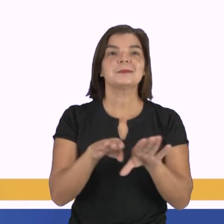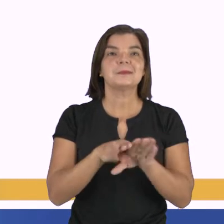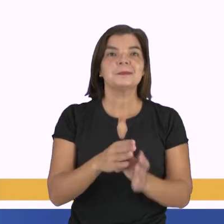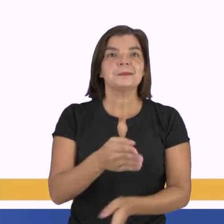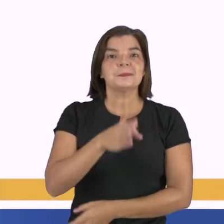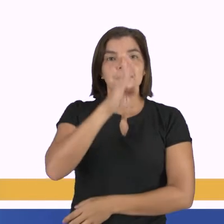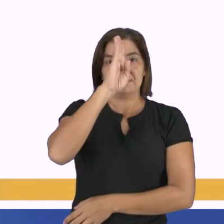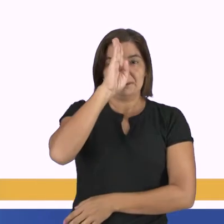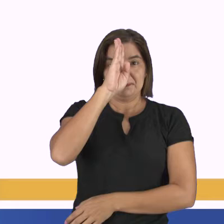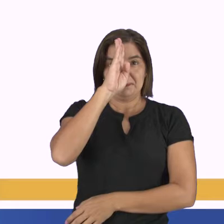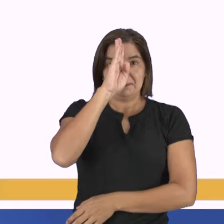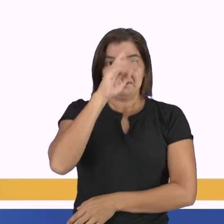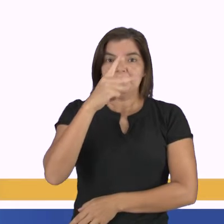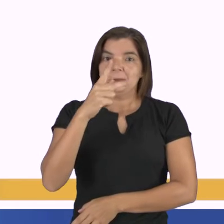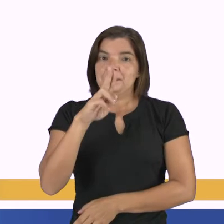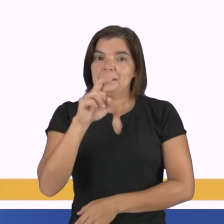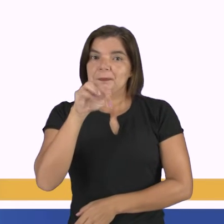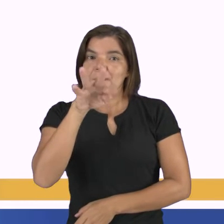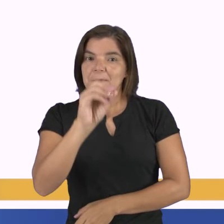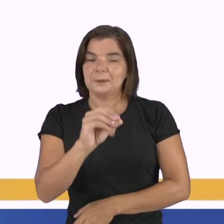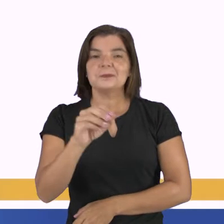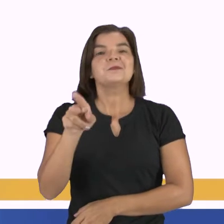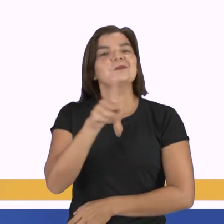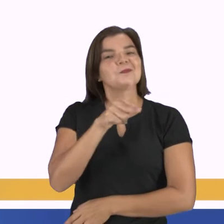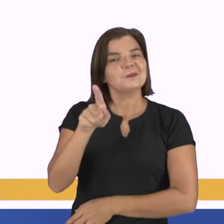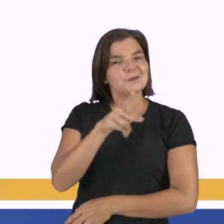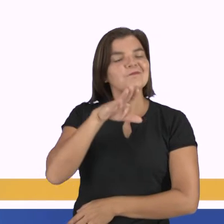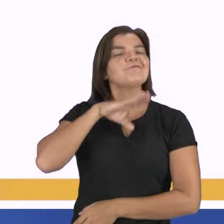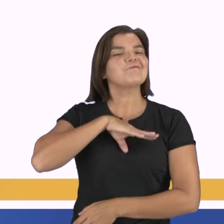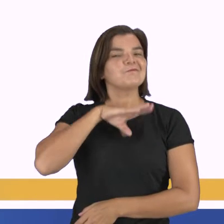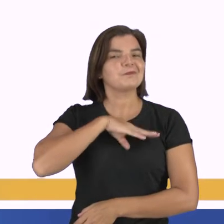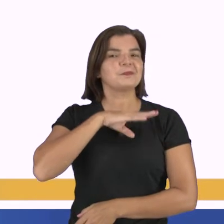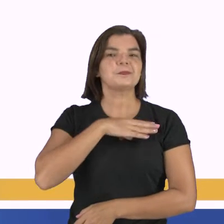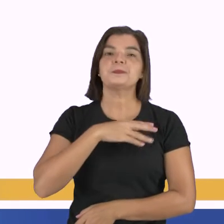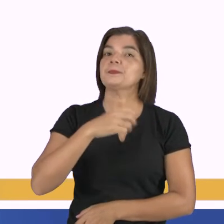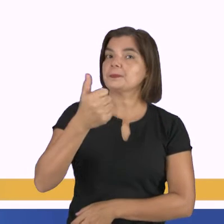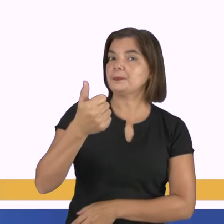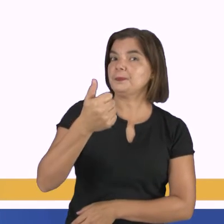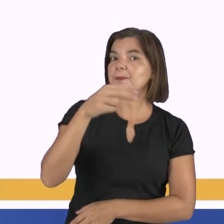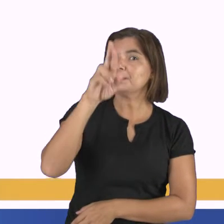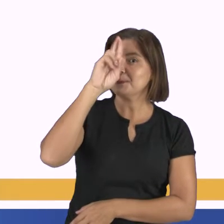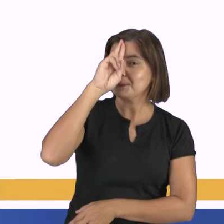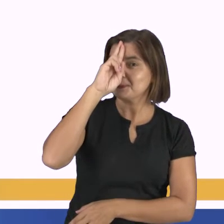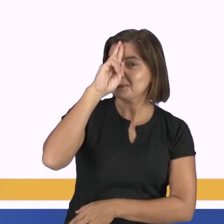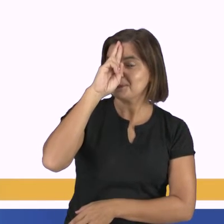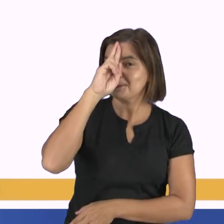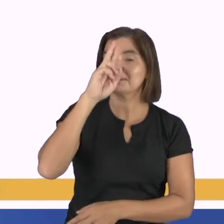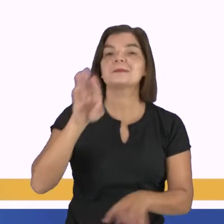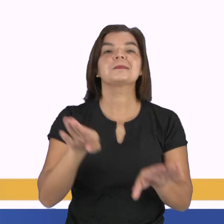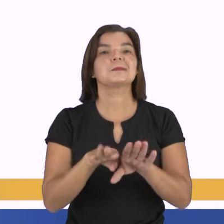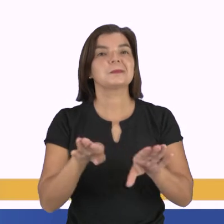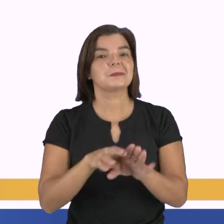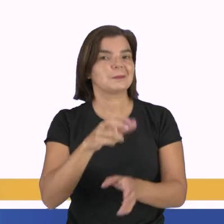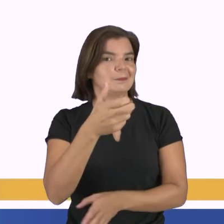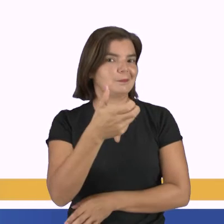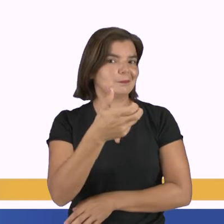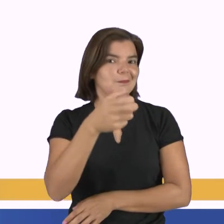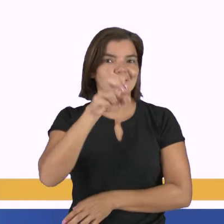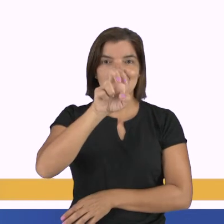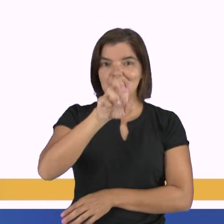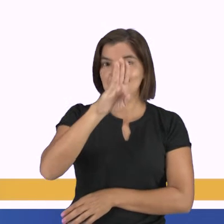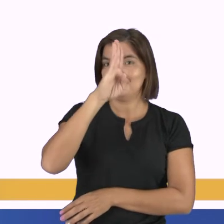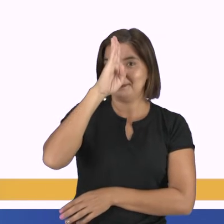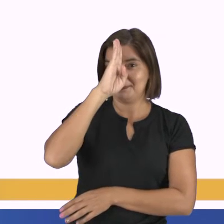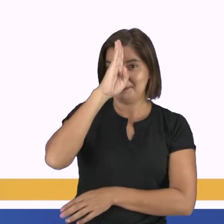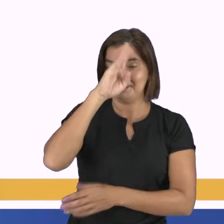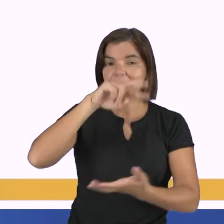15 en punto. A gente não fala em português também, são 12 em ponto. É a mesma coisa, tá? Son las 15 en punto, son las